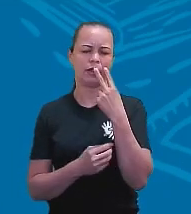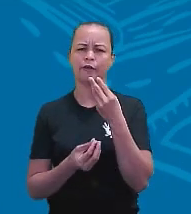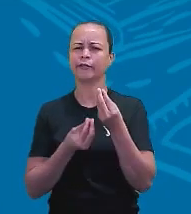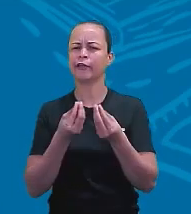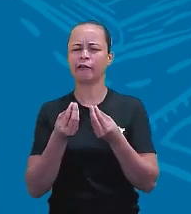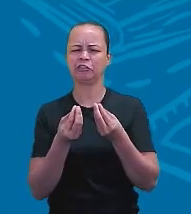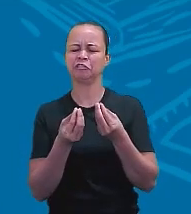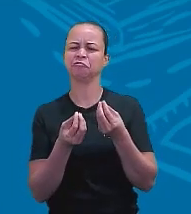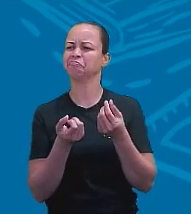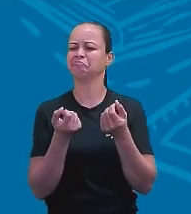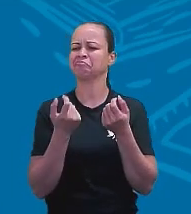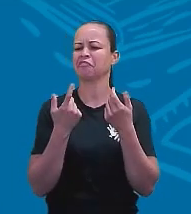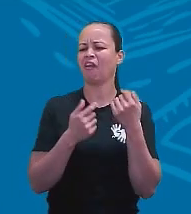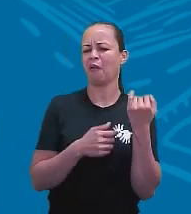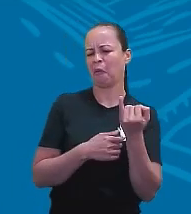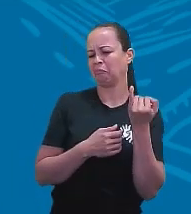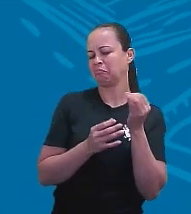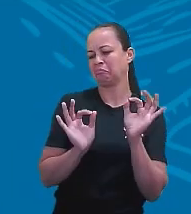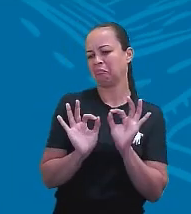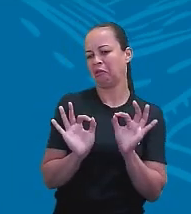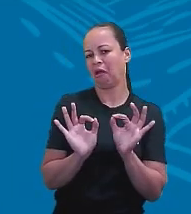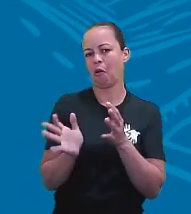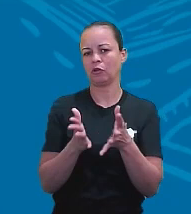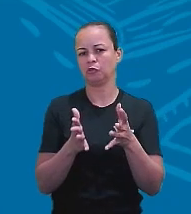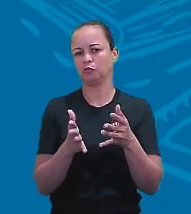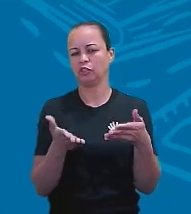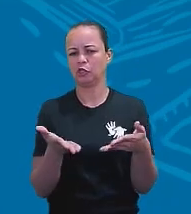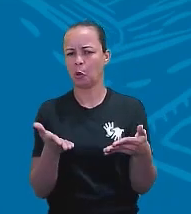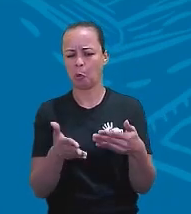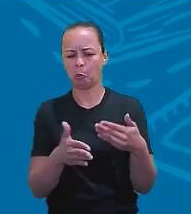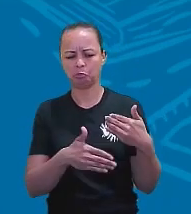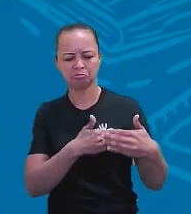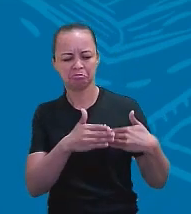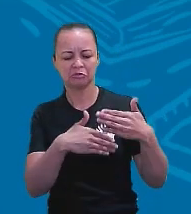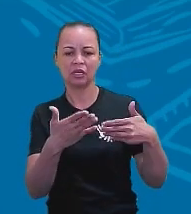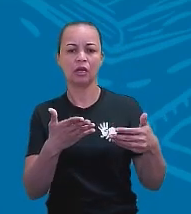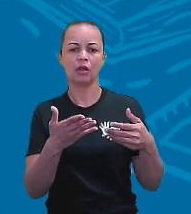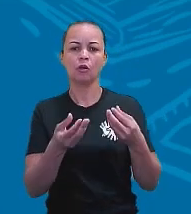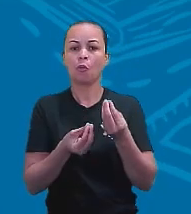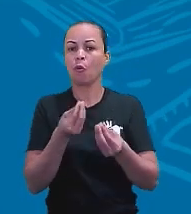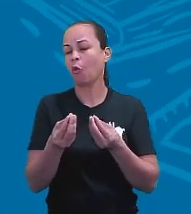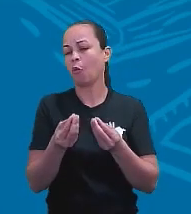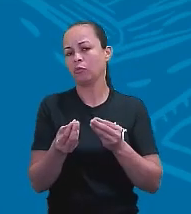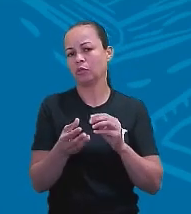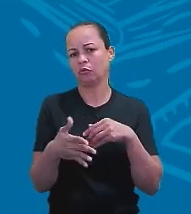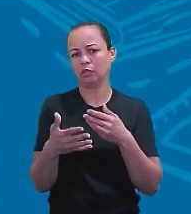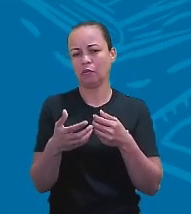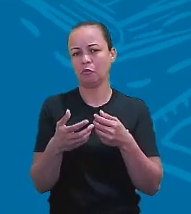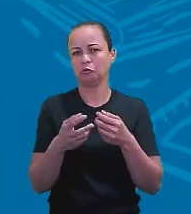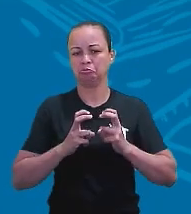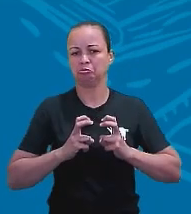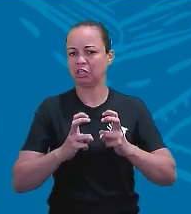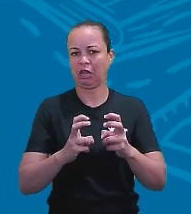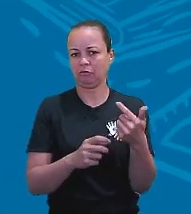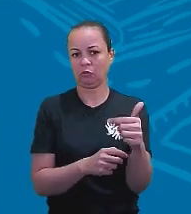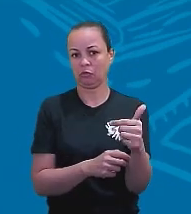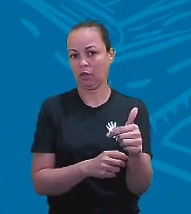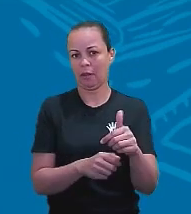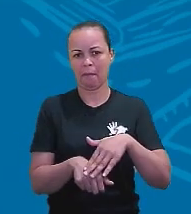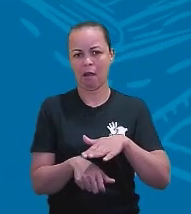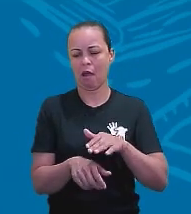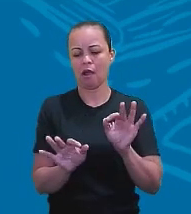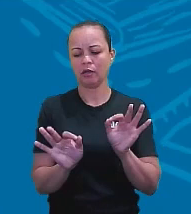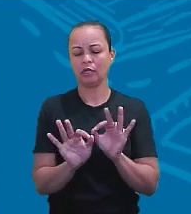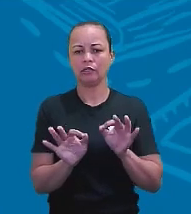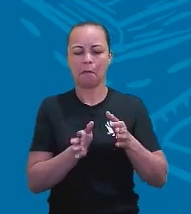dá mais importância nos dias que nós estamos vivendo. Atualmente, a gente, como não temos mais os trens passando por